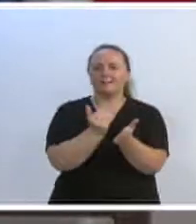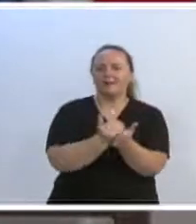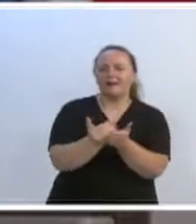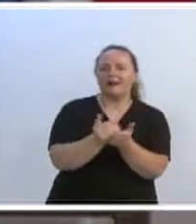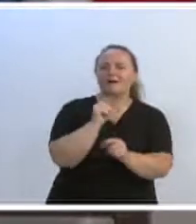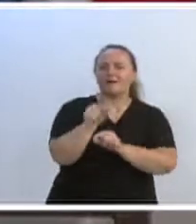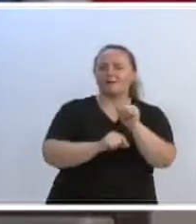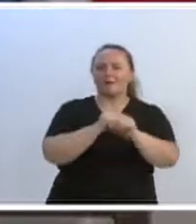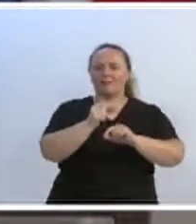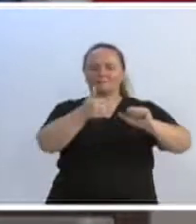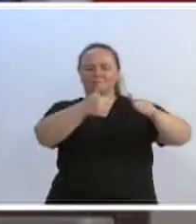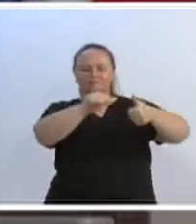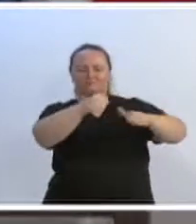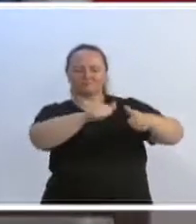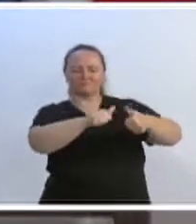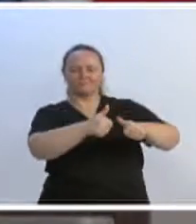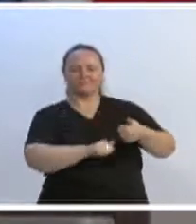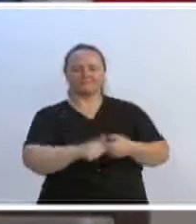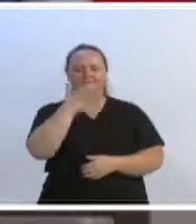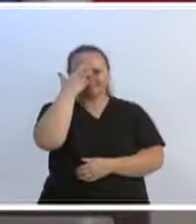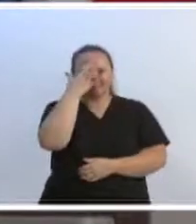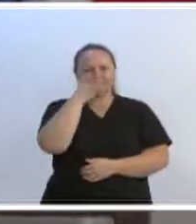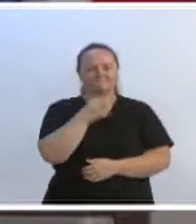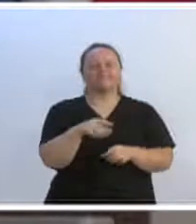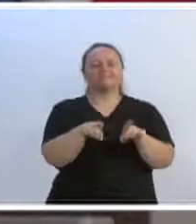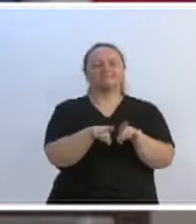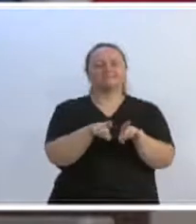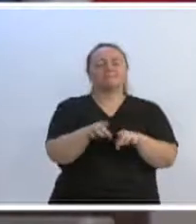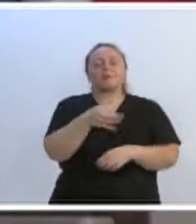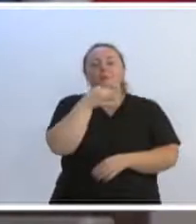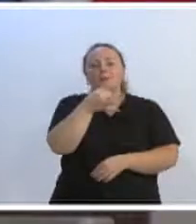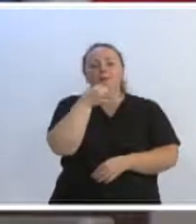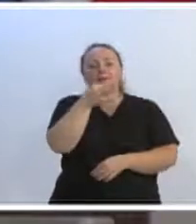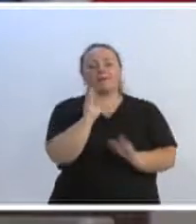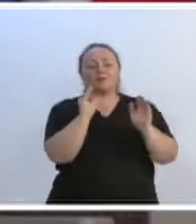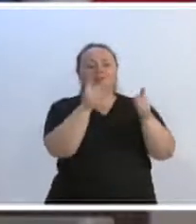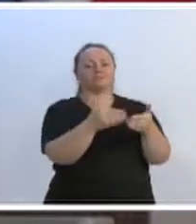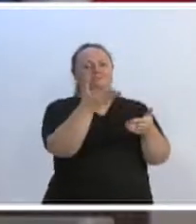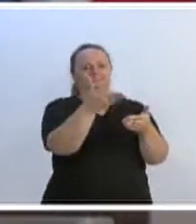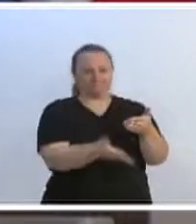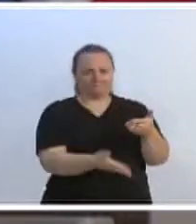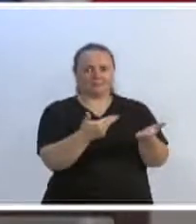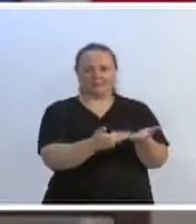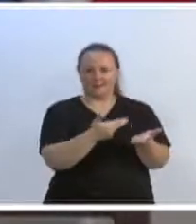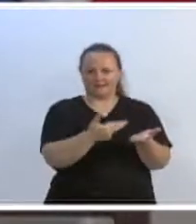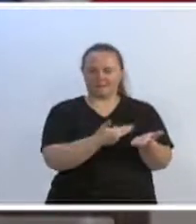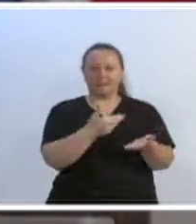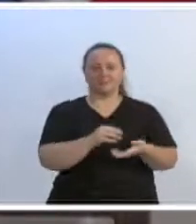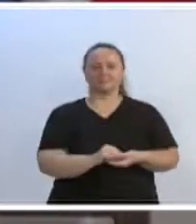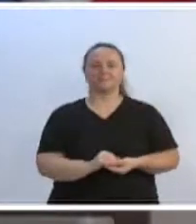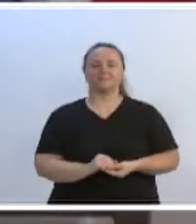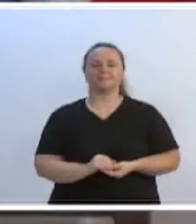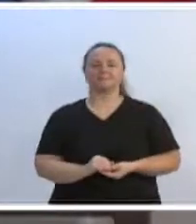Ao longo desse tempo, em 97, na gestão do meu presidente, que aqui se encontra, o Sr.